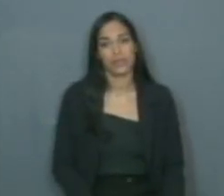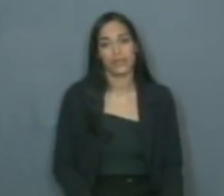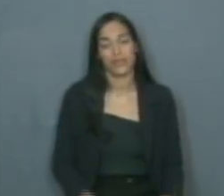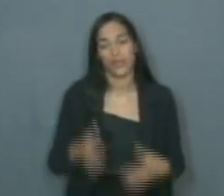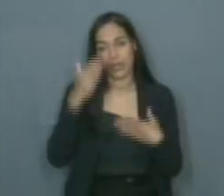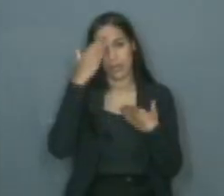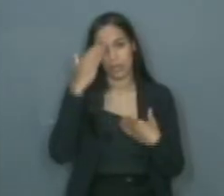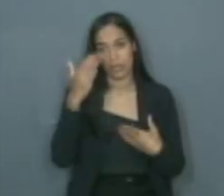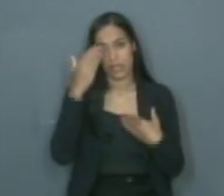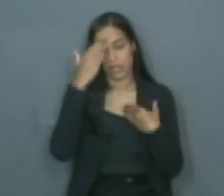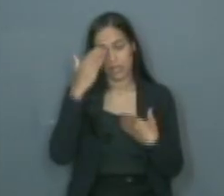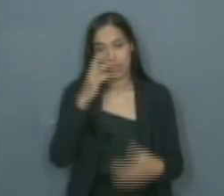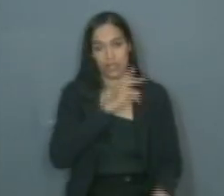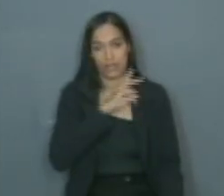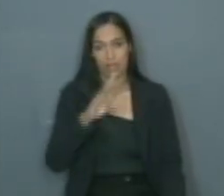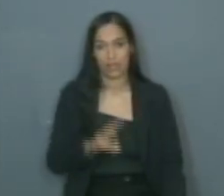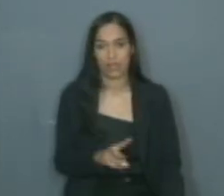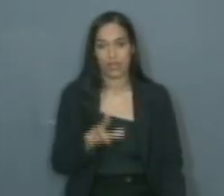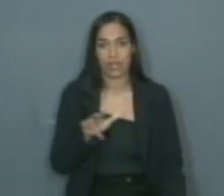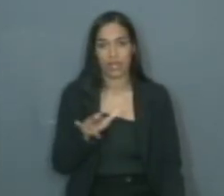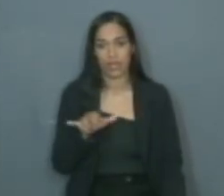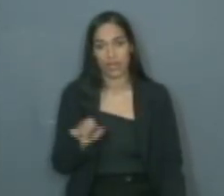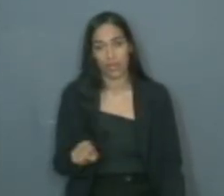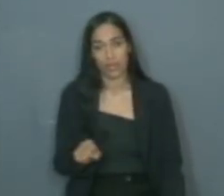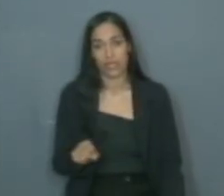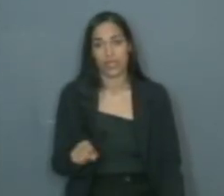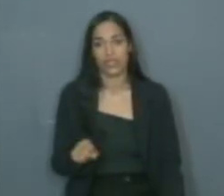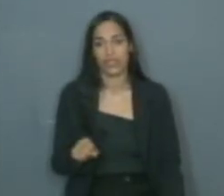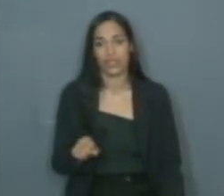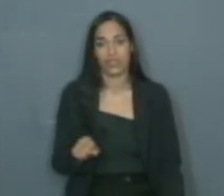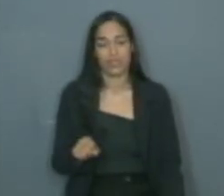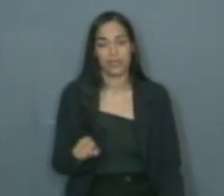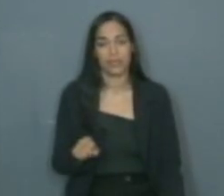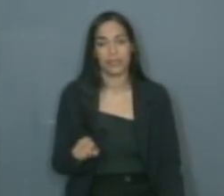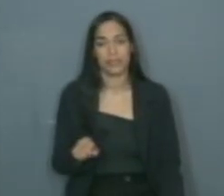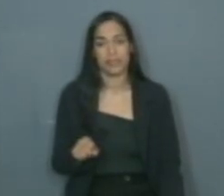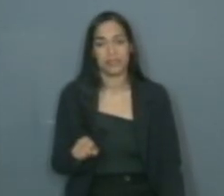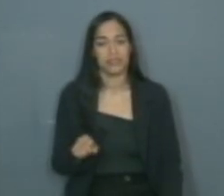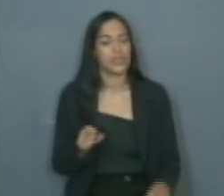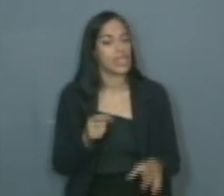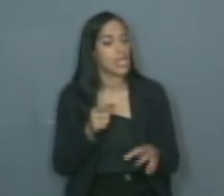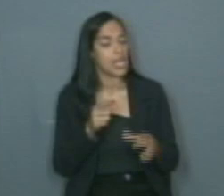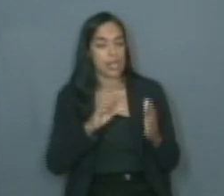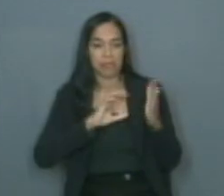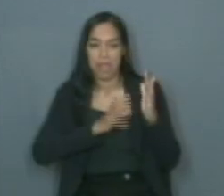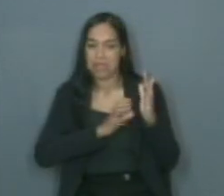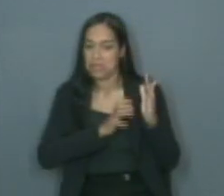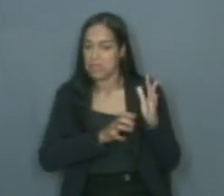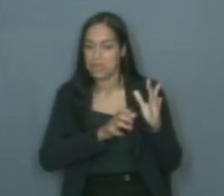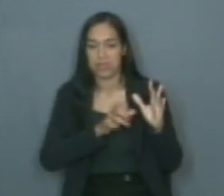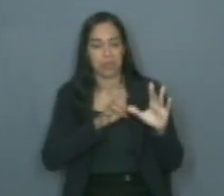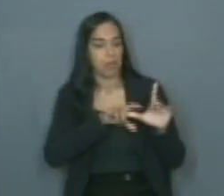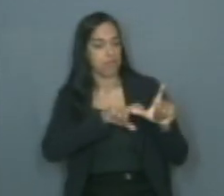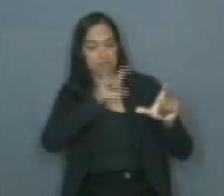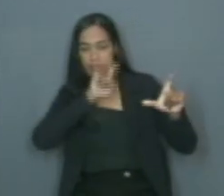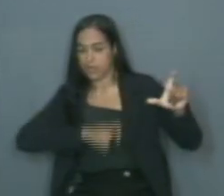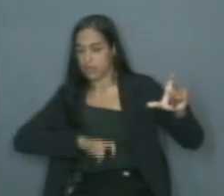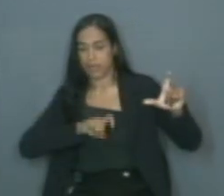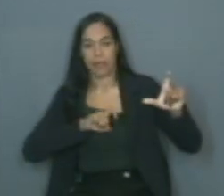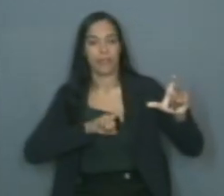Obrigado. Obrigada, vereador Luiz Eustáquio. É verdade. E independe de bandeira político-partidária, independe